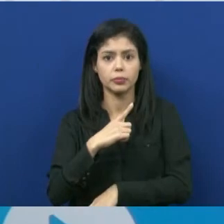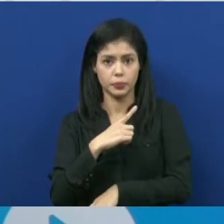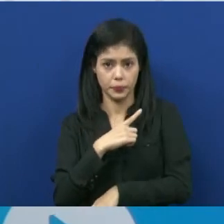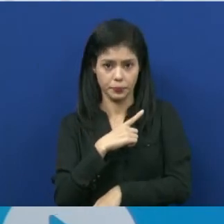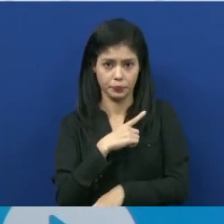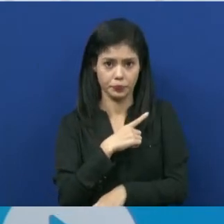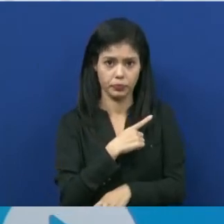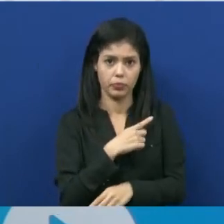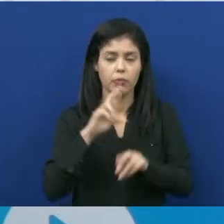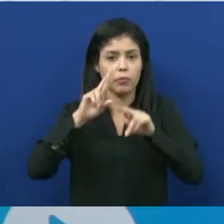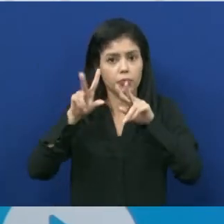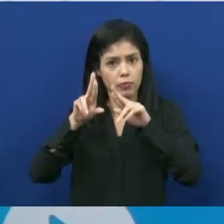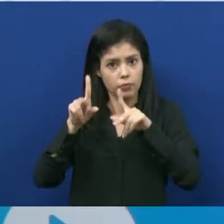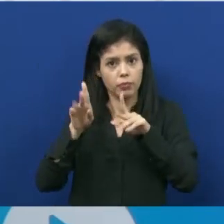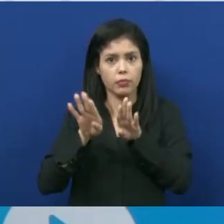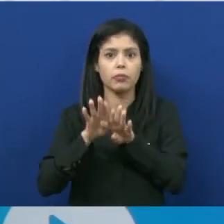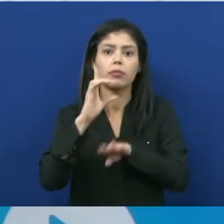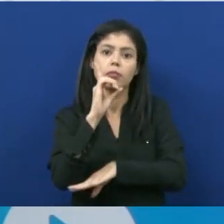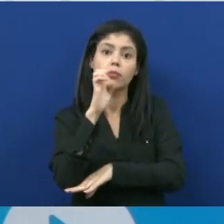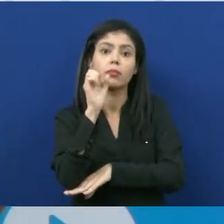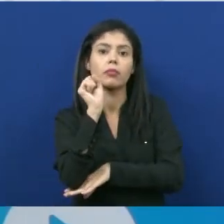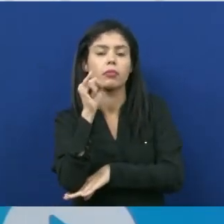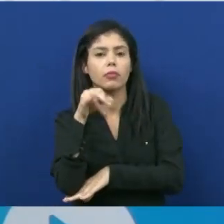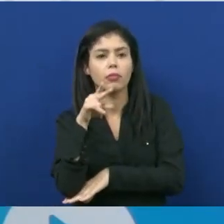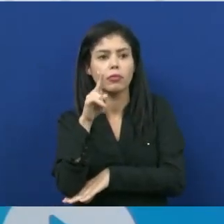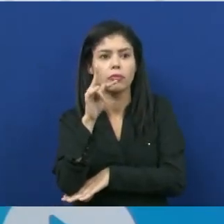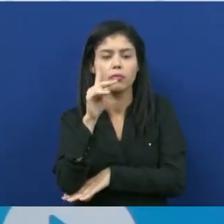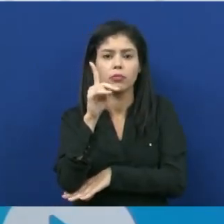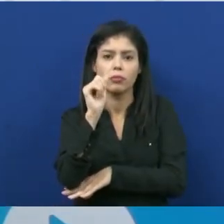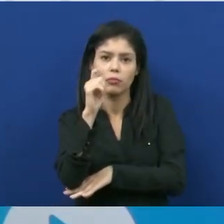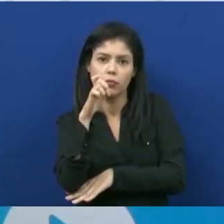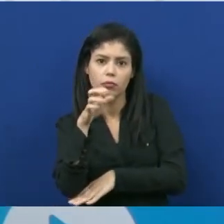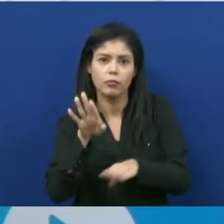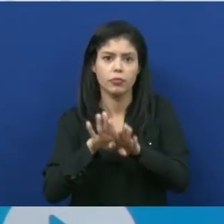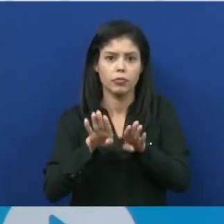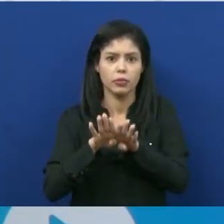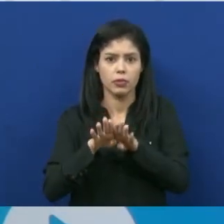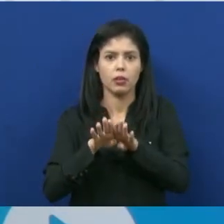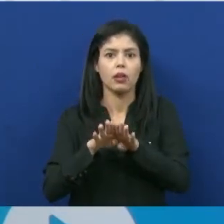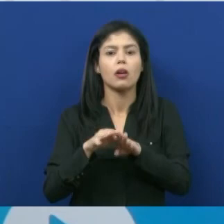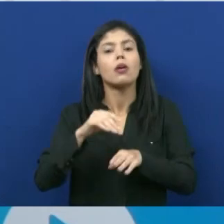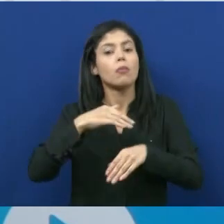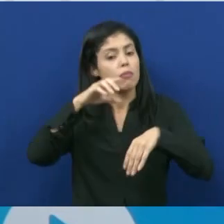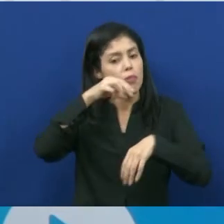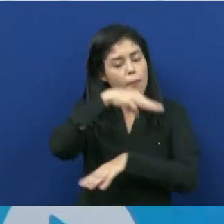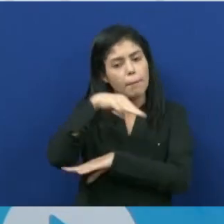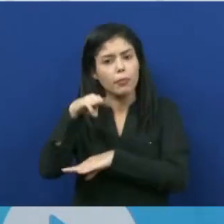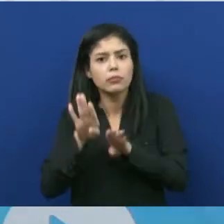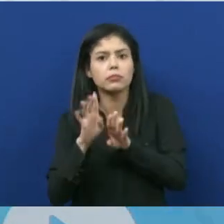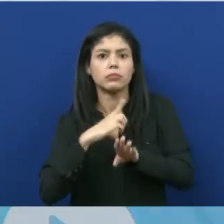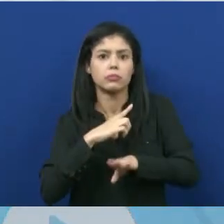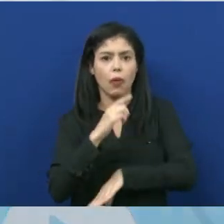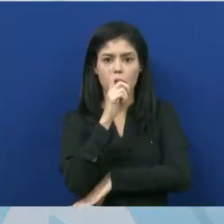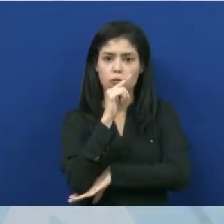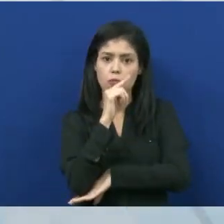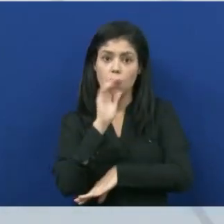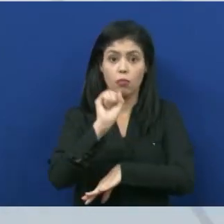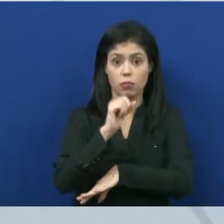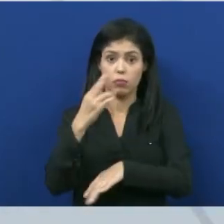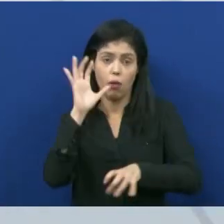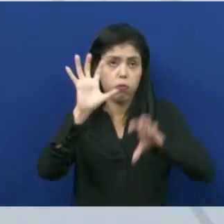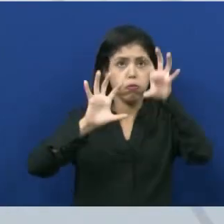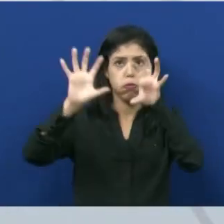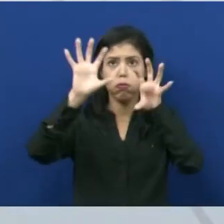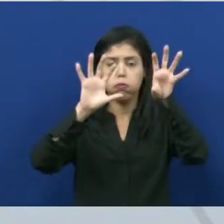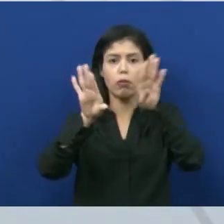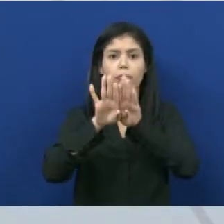em que há uma diferença de densidade, uma massa líquida ou gasosa tende a ocupar o lugar da outra. Eu gostaria agora que